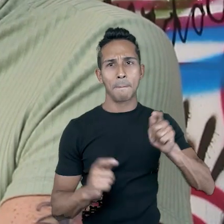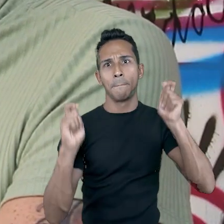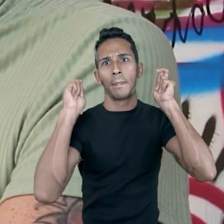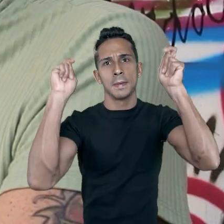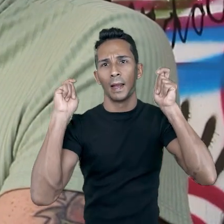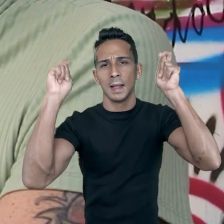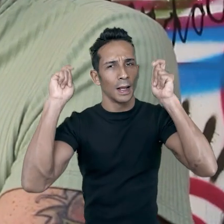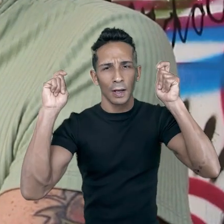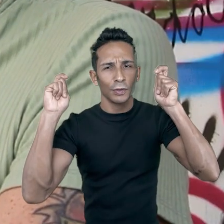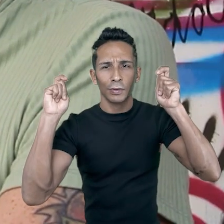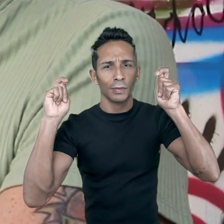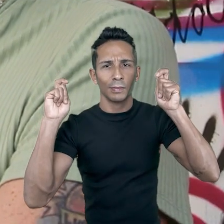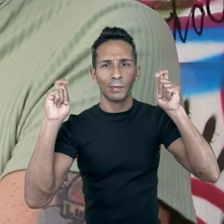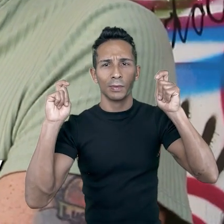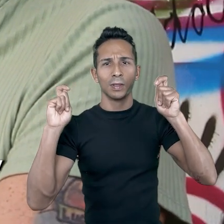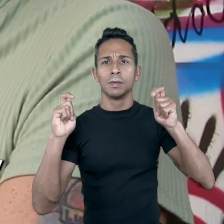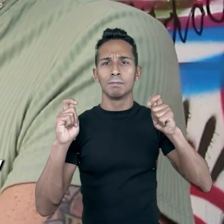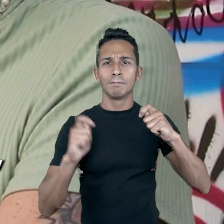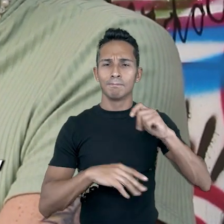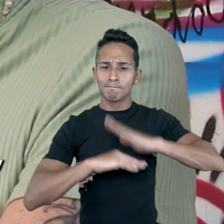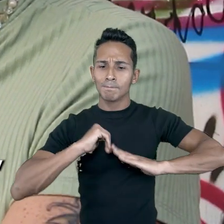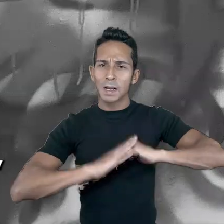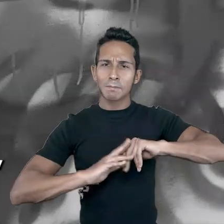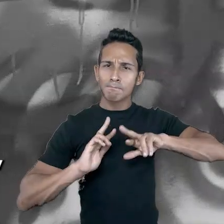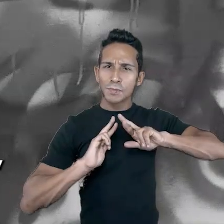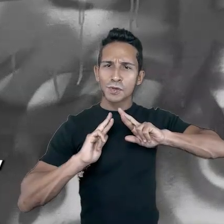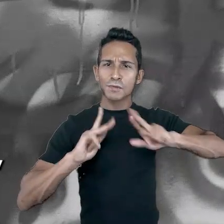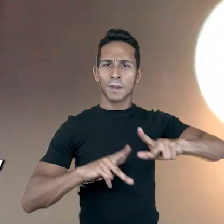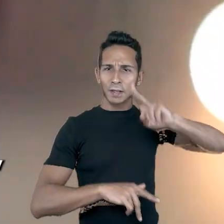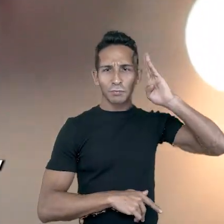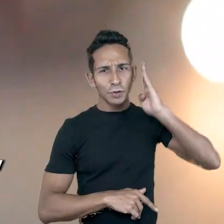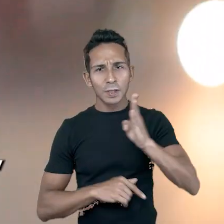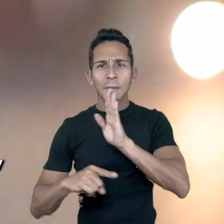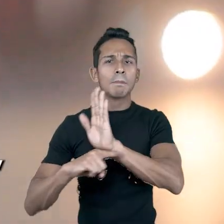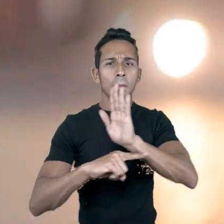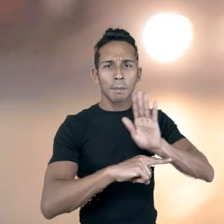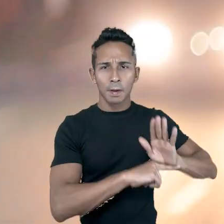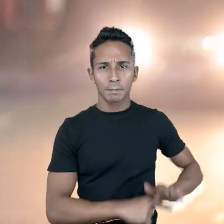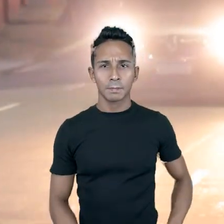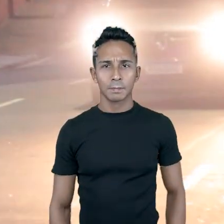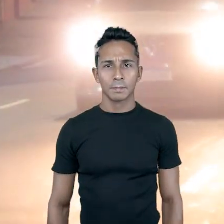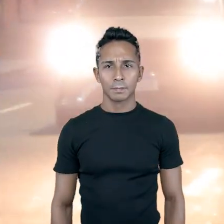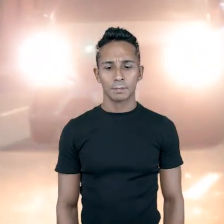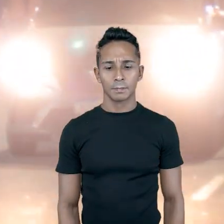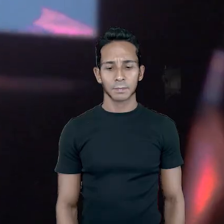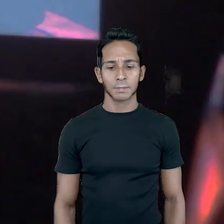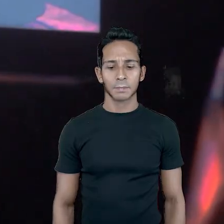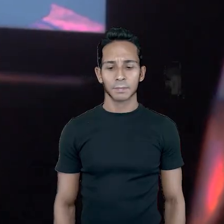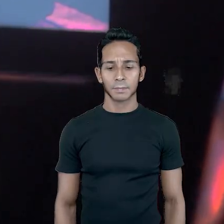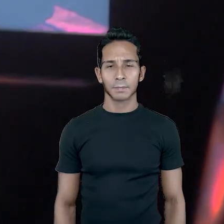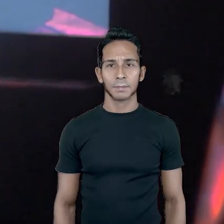de uma forma, eu diria até não militante, né, porque é uma coisa muito sobre anarquia, sobre ação direta mesmo.